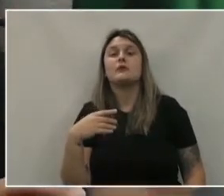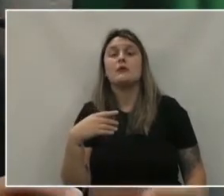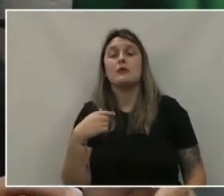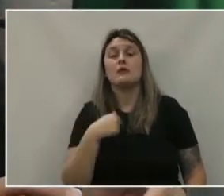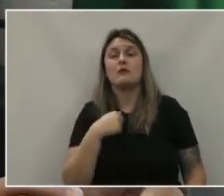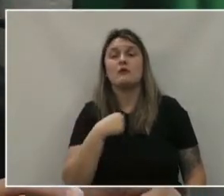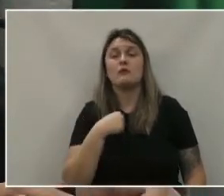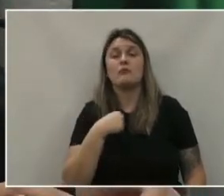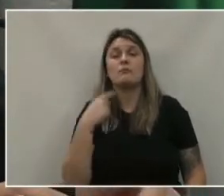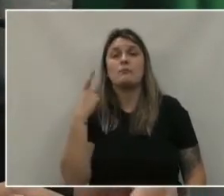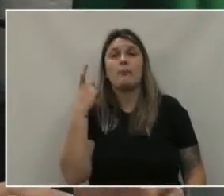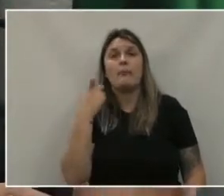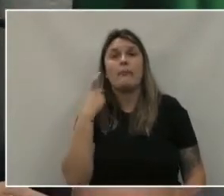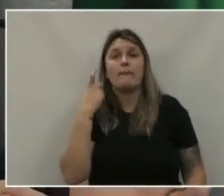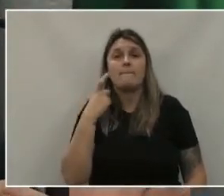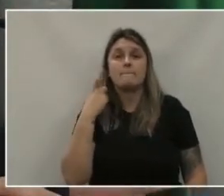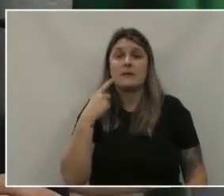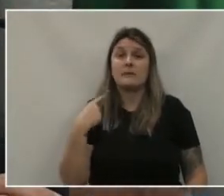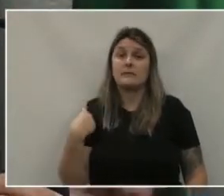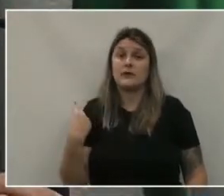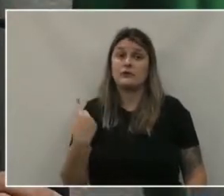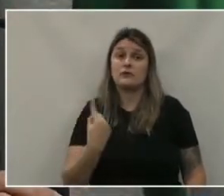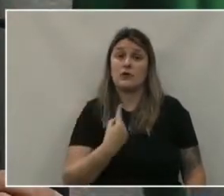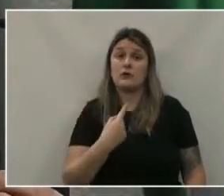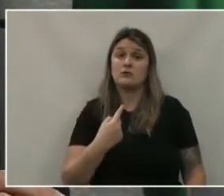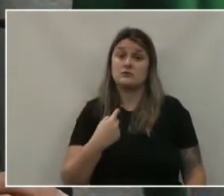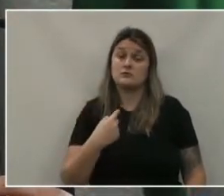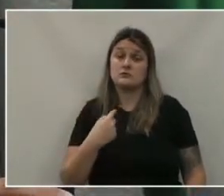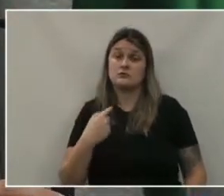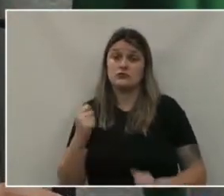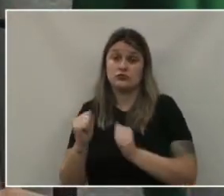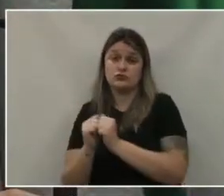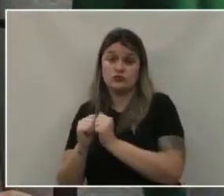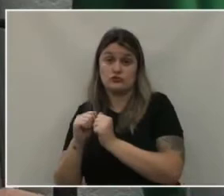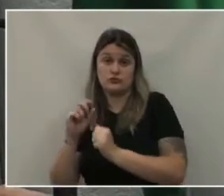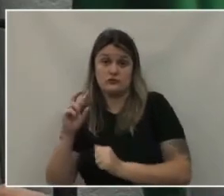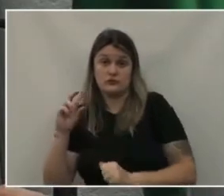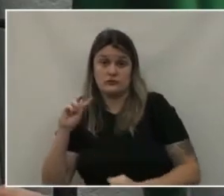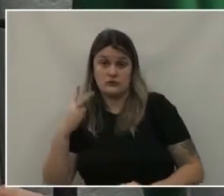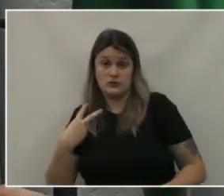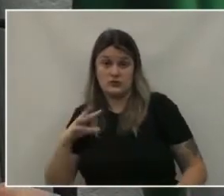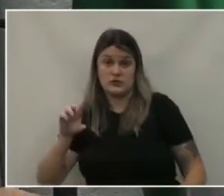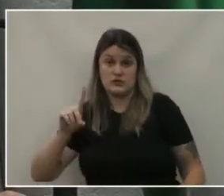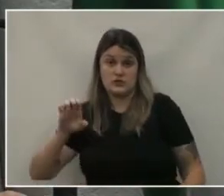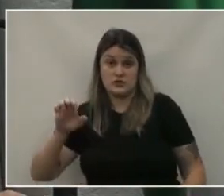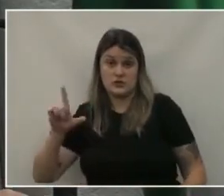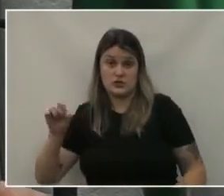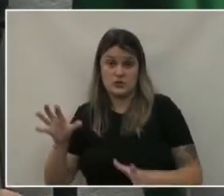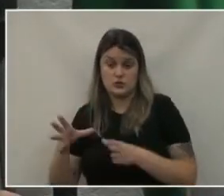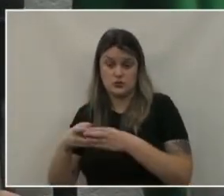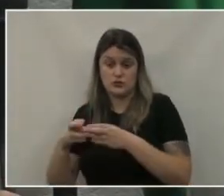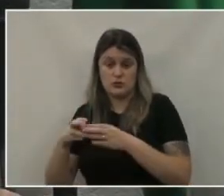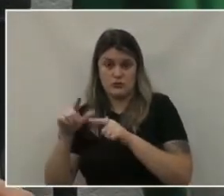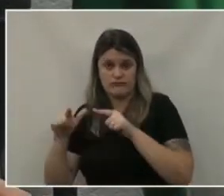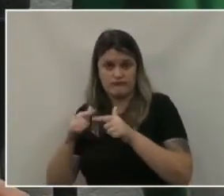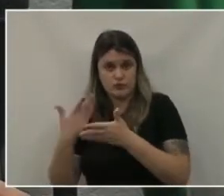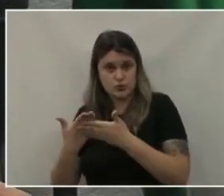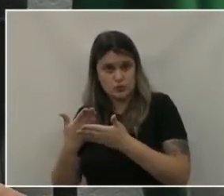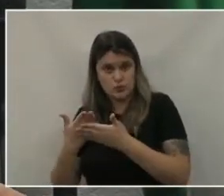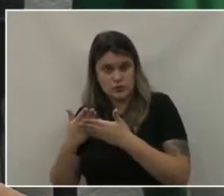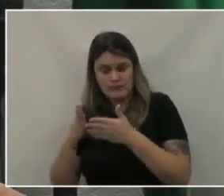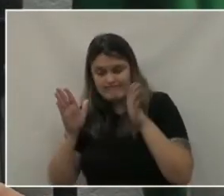eu até, para nós, para mim, para o Diego, que vamos fazer parte do grupo de trabalho a respeito do